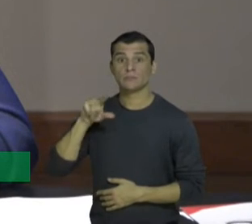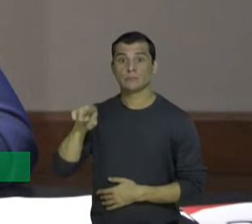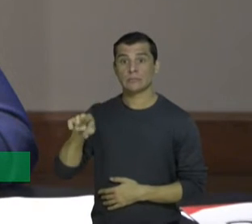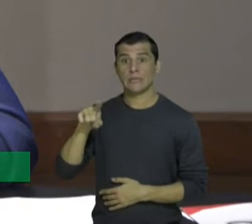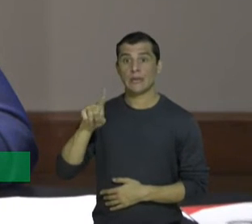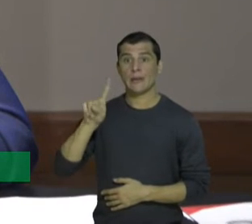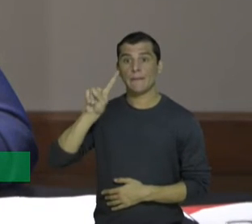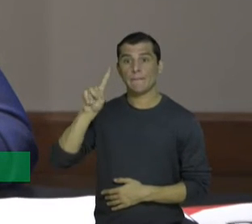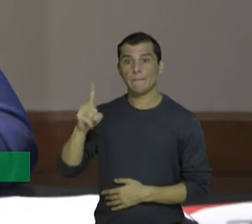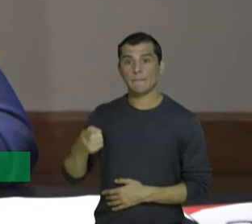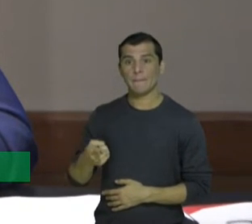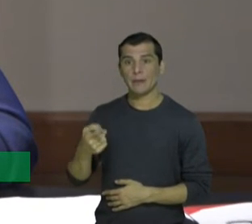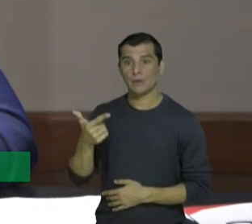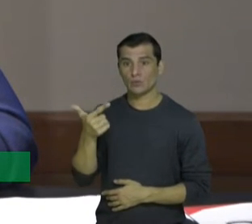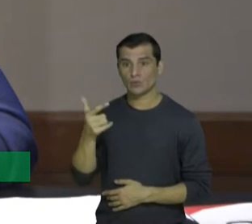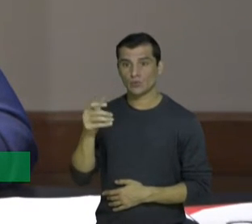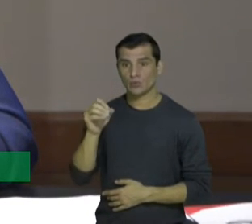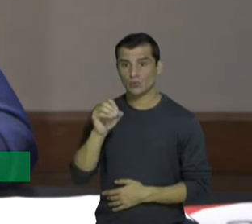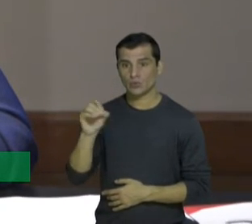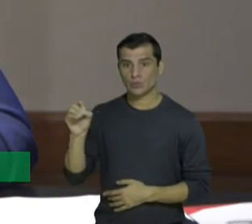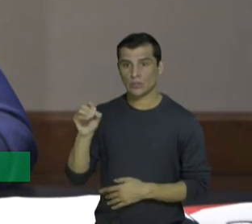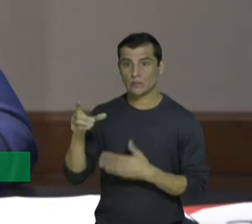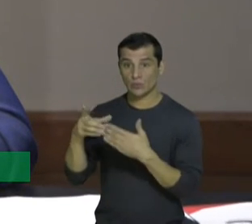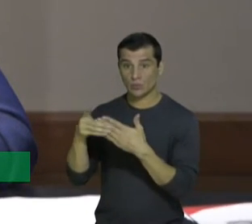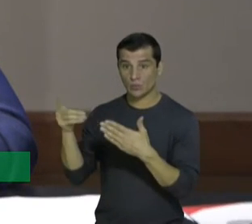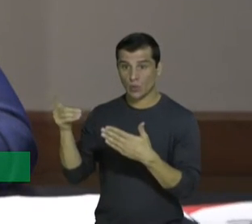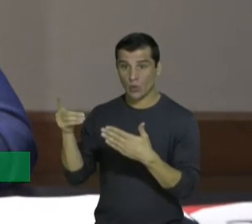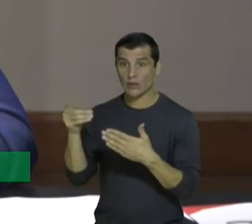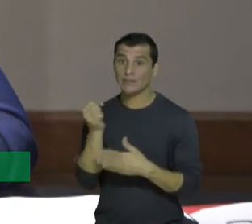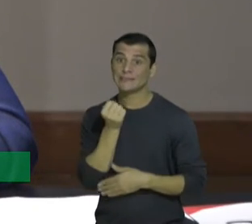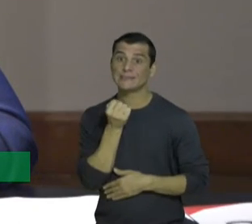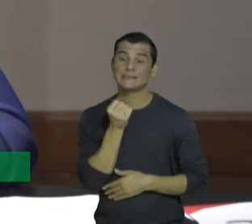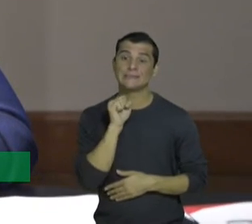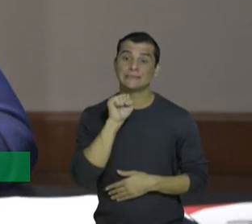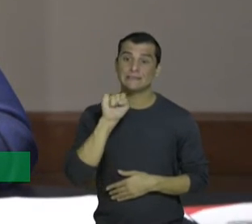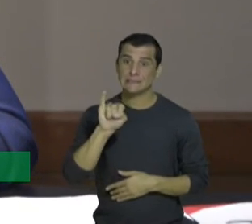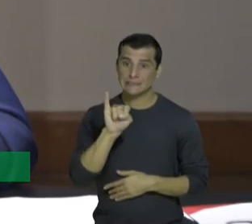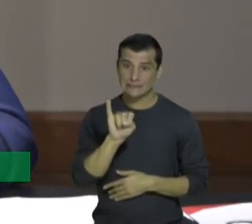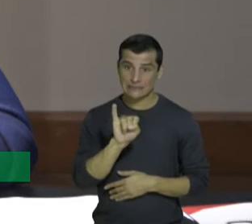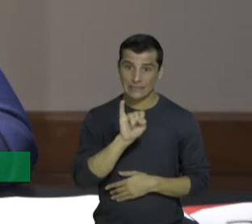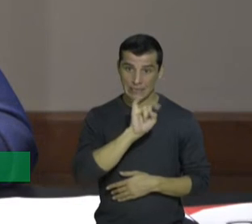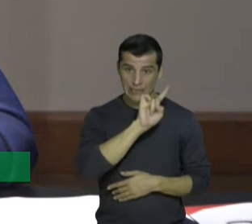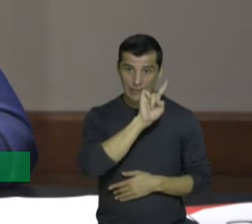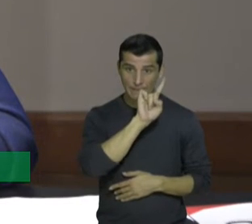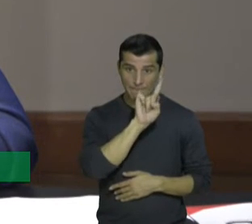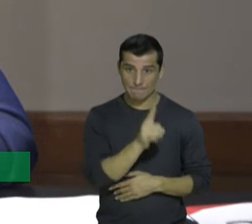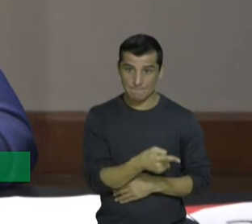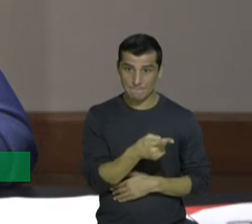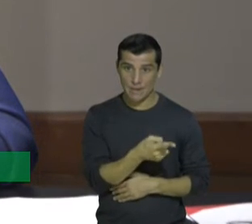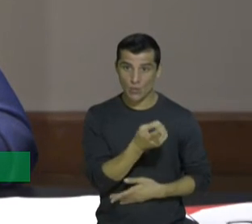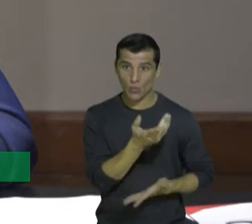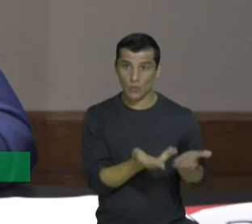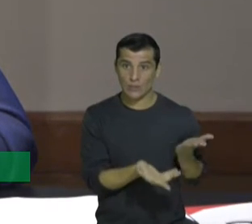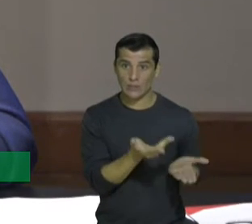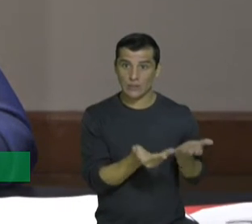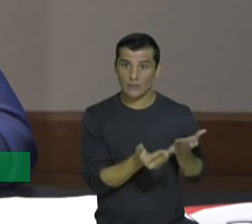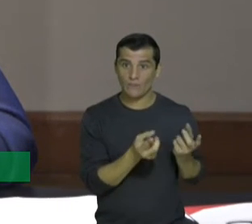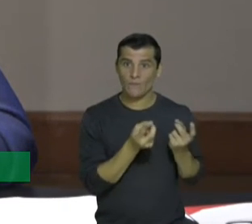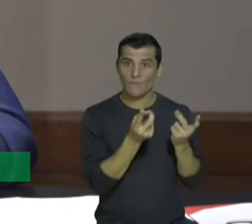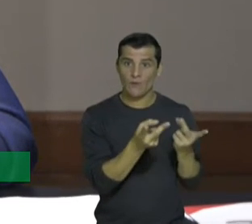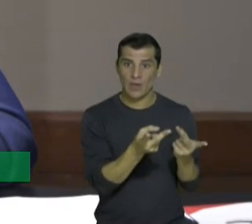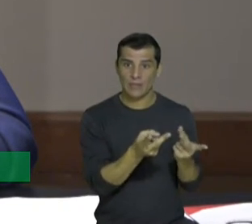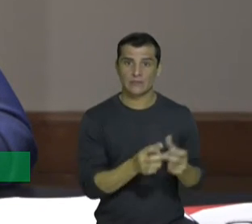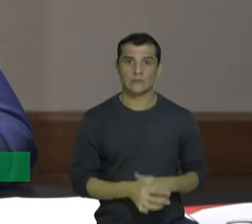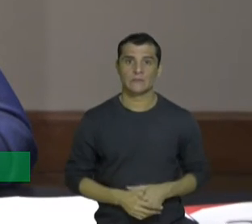dólares por Tonelada exportada é a a média né dos últimos a maior média dos últimos 10 anos cresceu muito mas ainda é